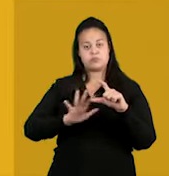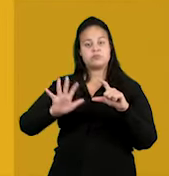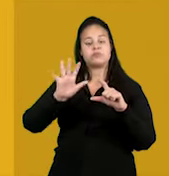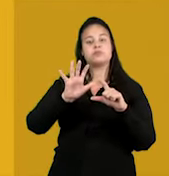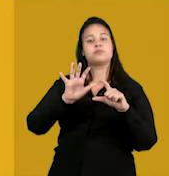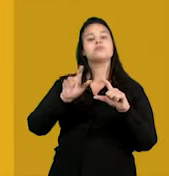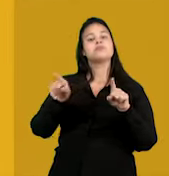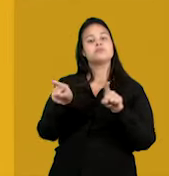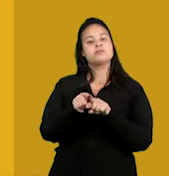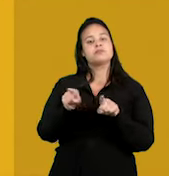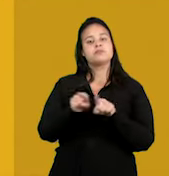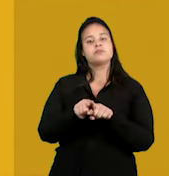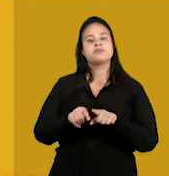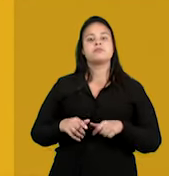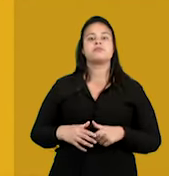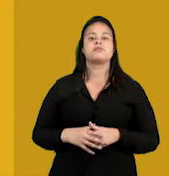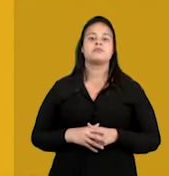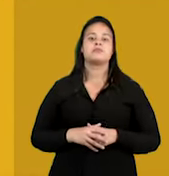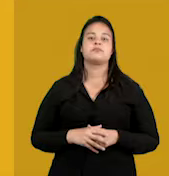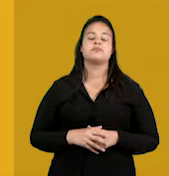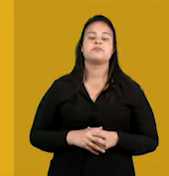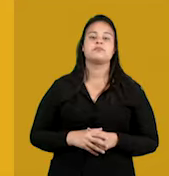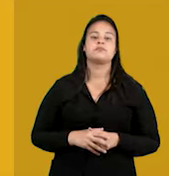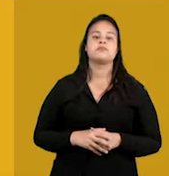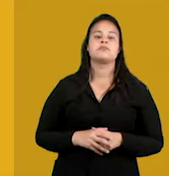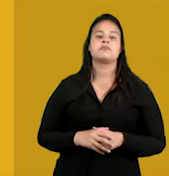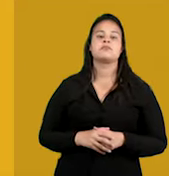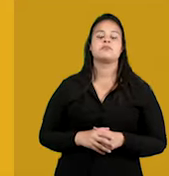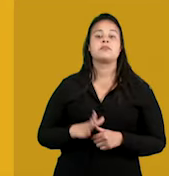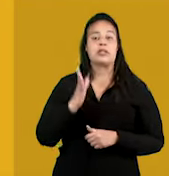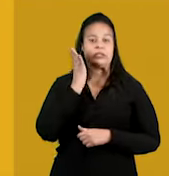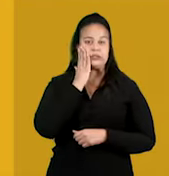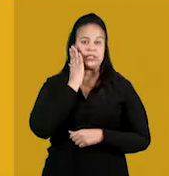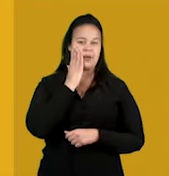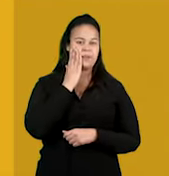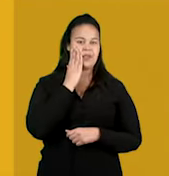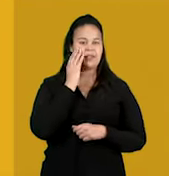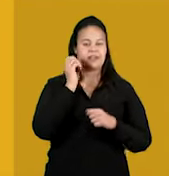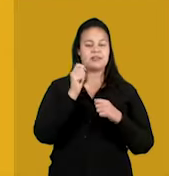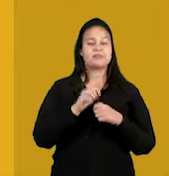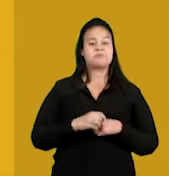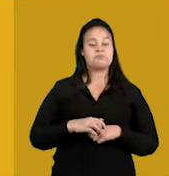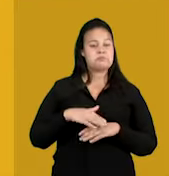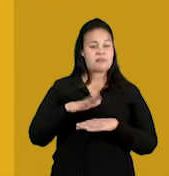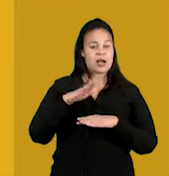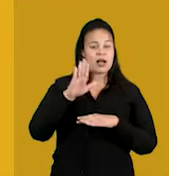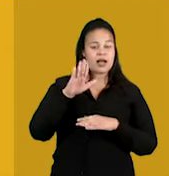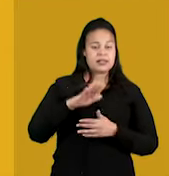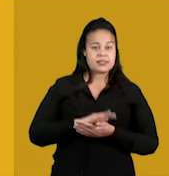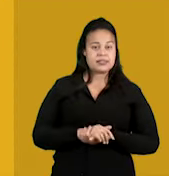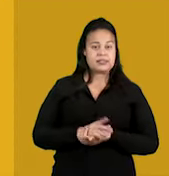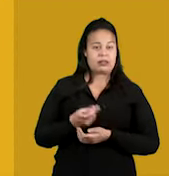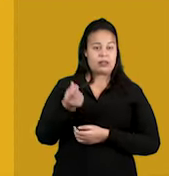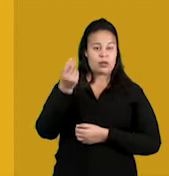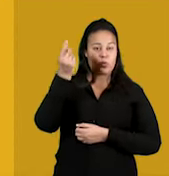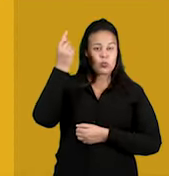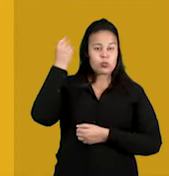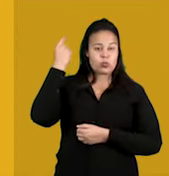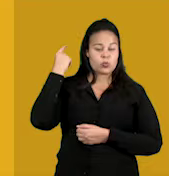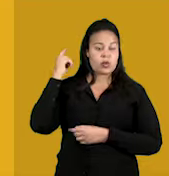área também. Bom, para a gente saber mais, desde a antiguidade